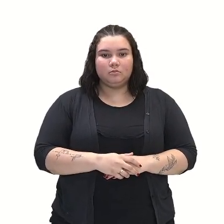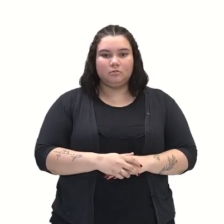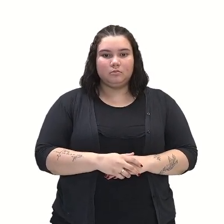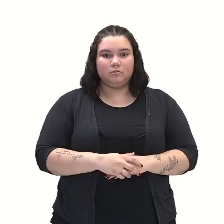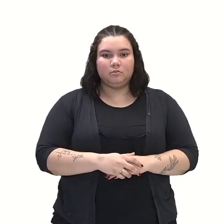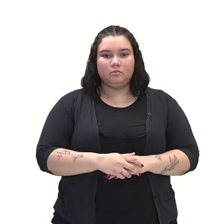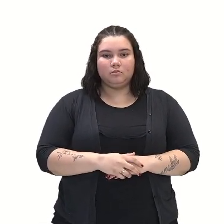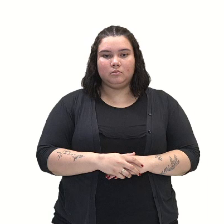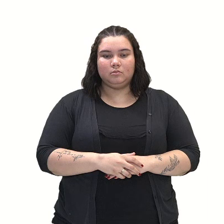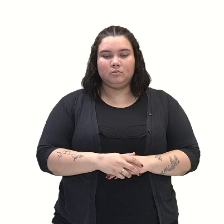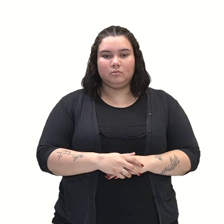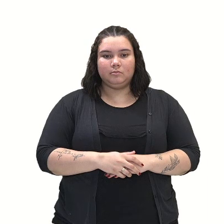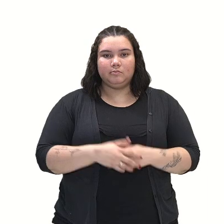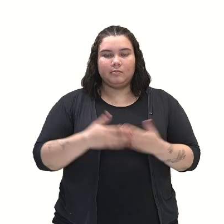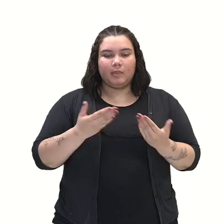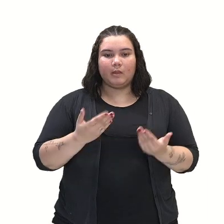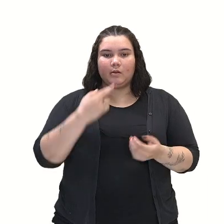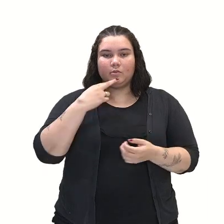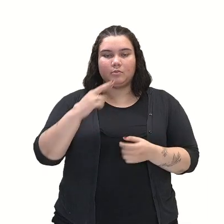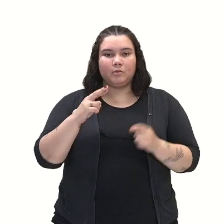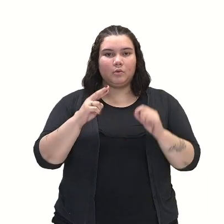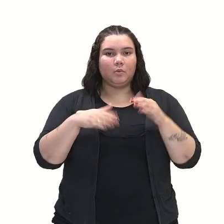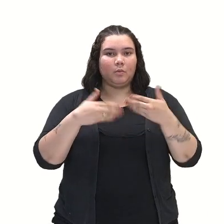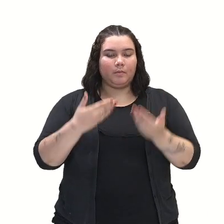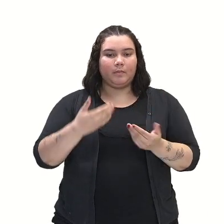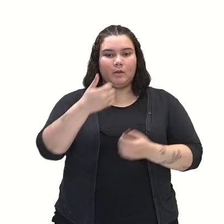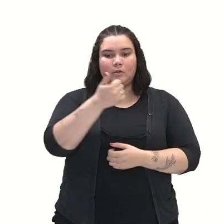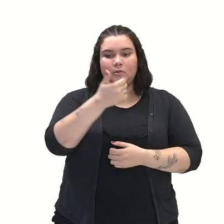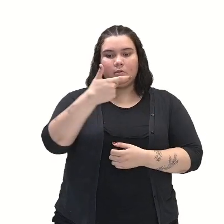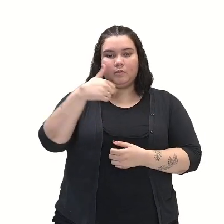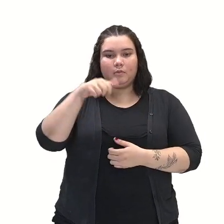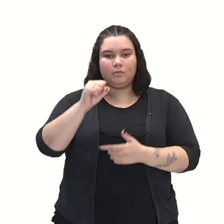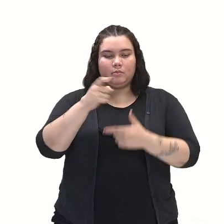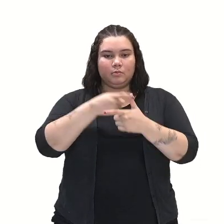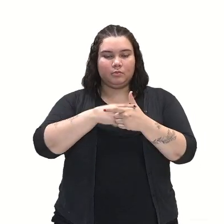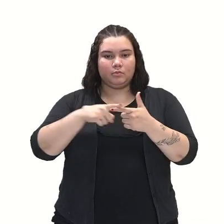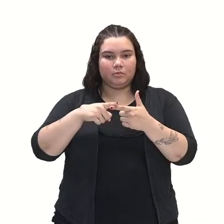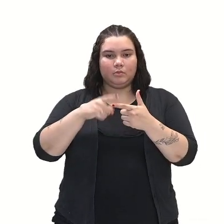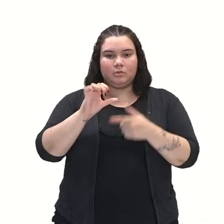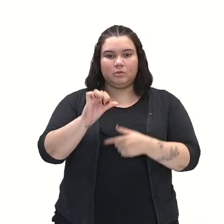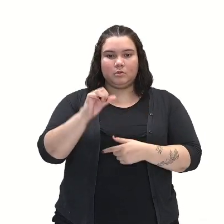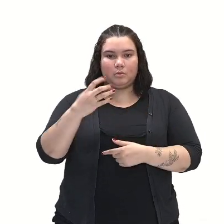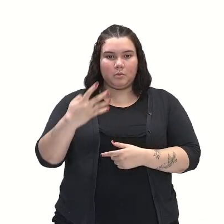Metade de 120 é 60, metade de 8 é 4, então aqui vai dar 2, né?